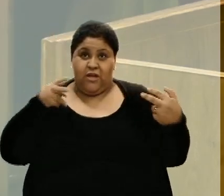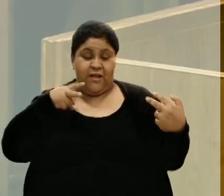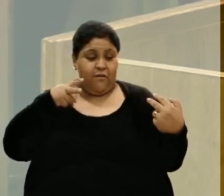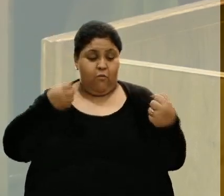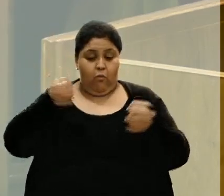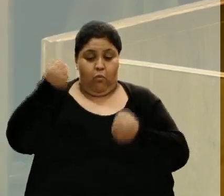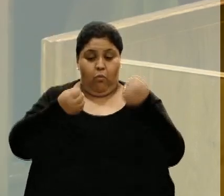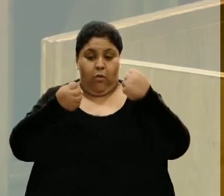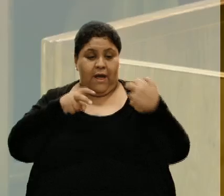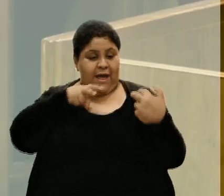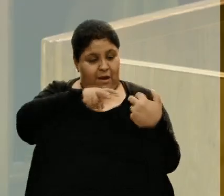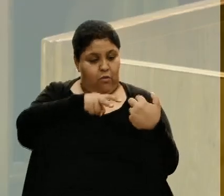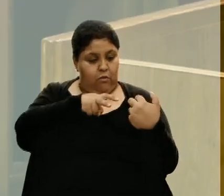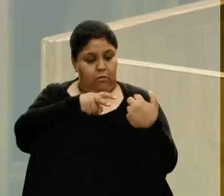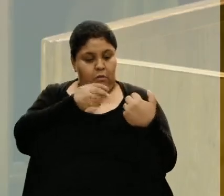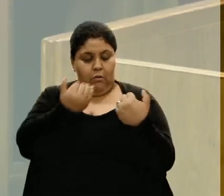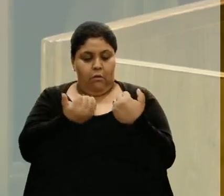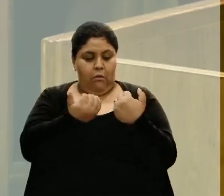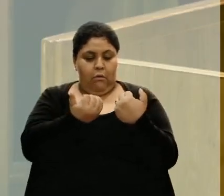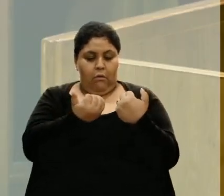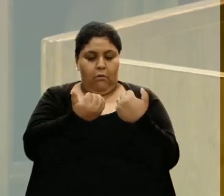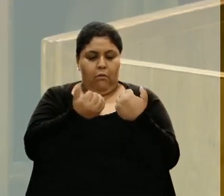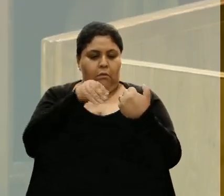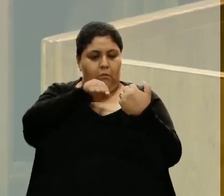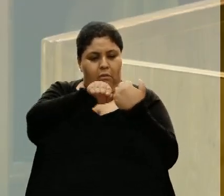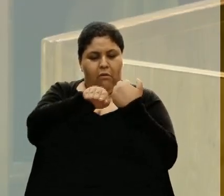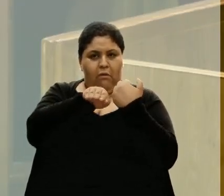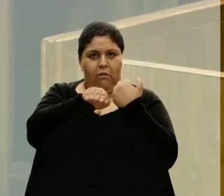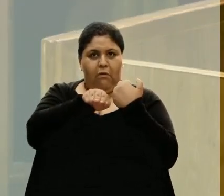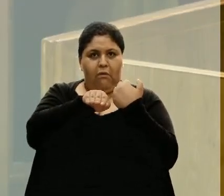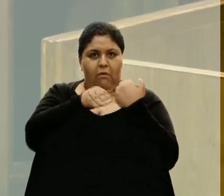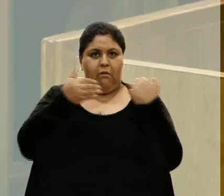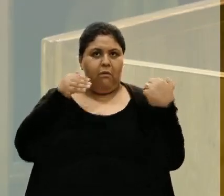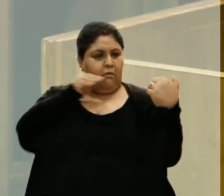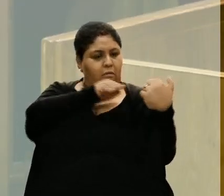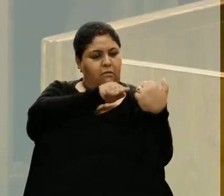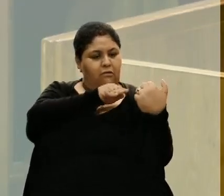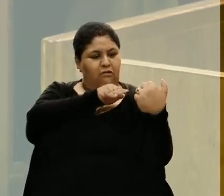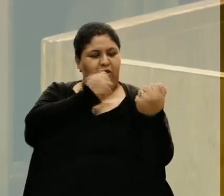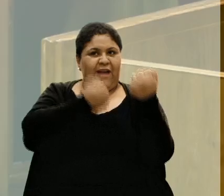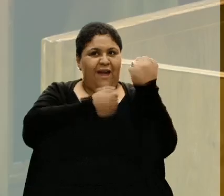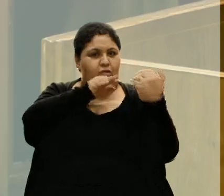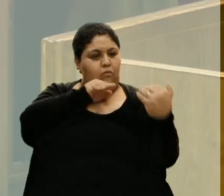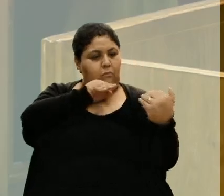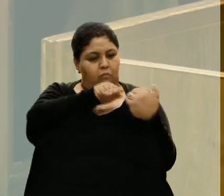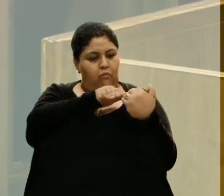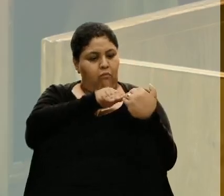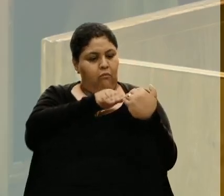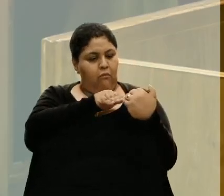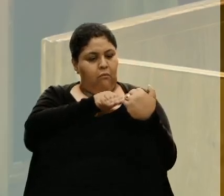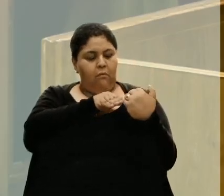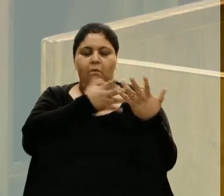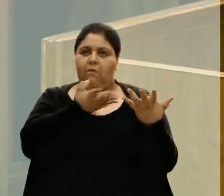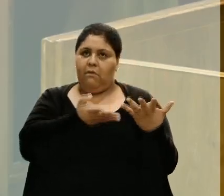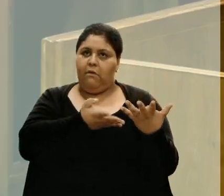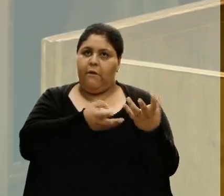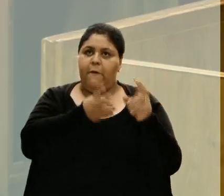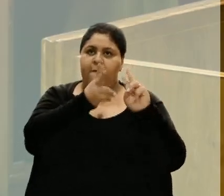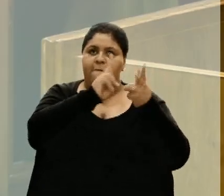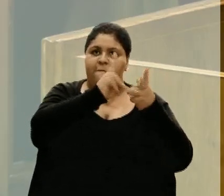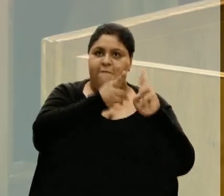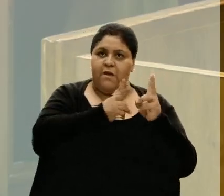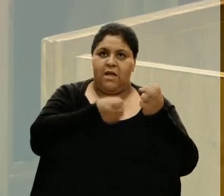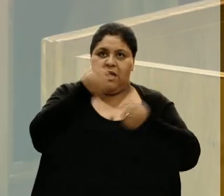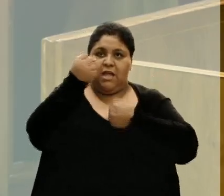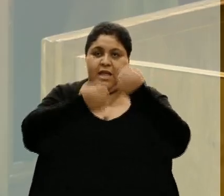na contramão, vans, carros, muitas vezes em fila dupla, os estudantes saem